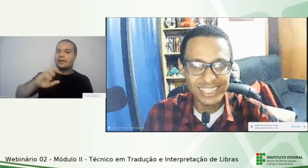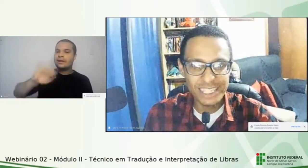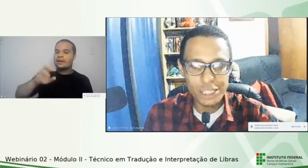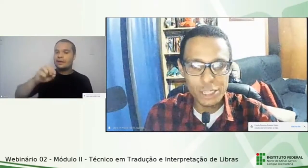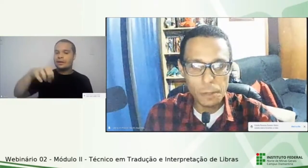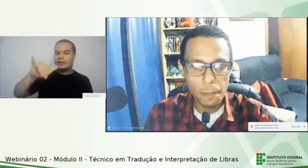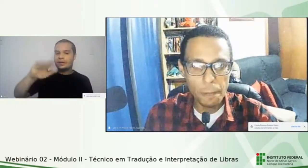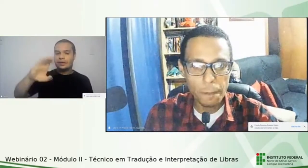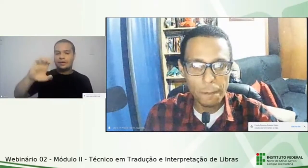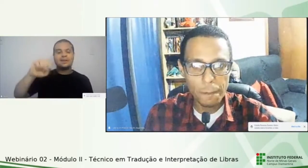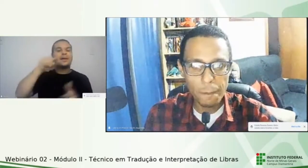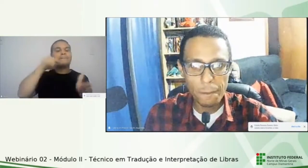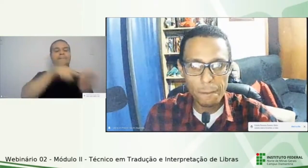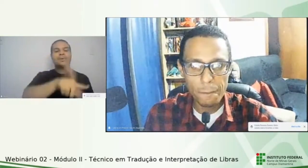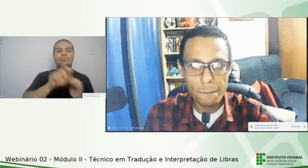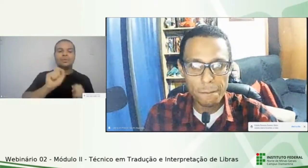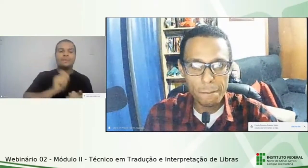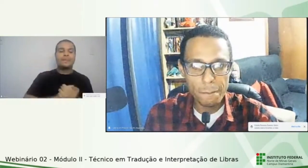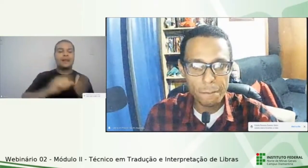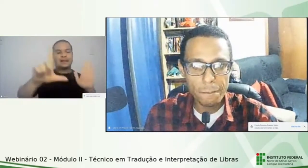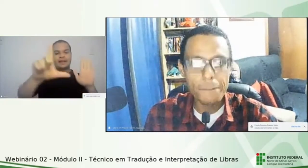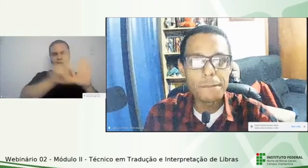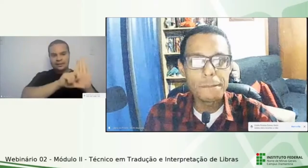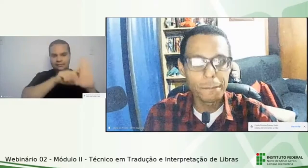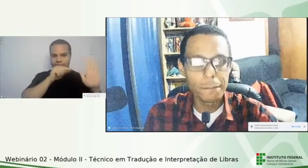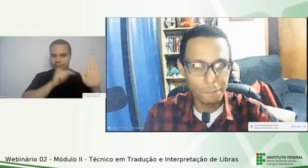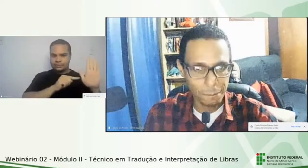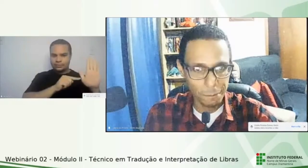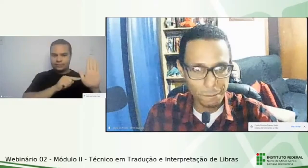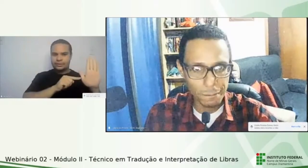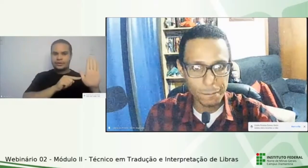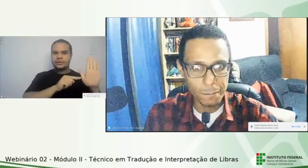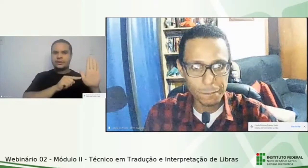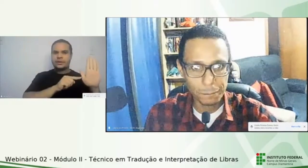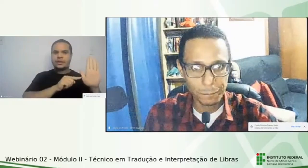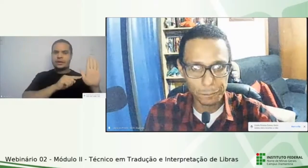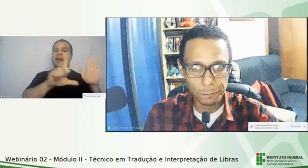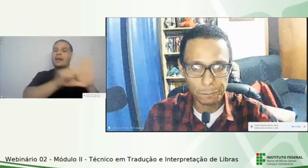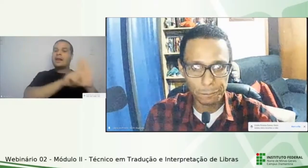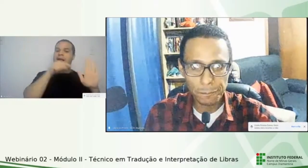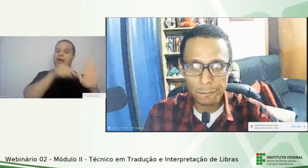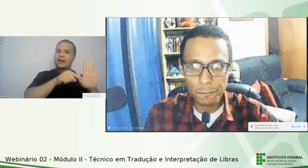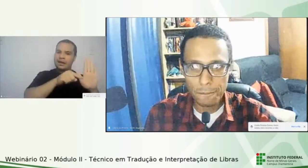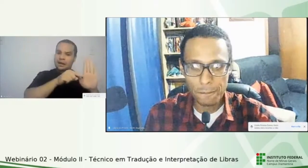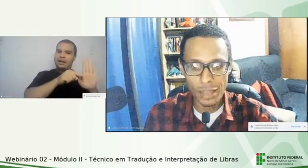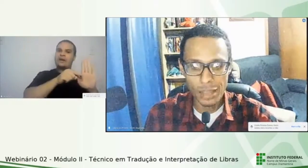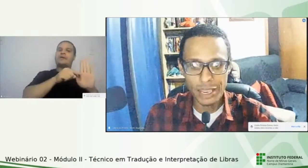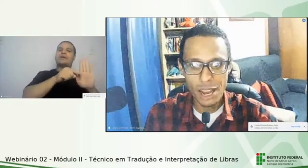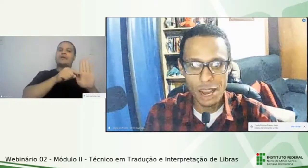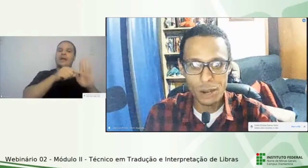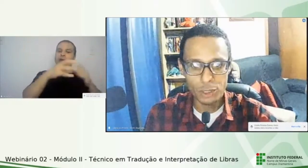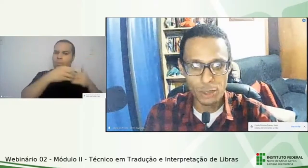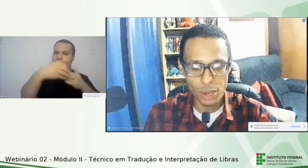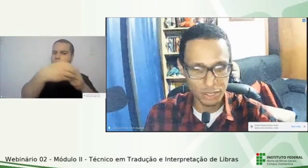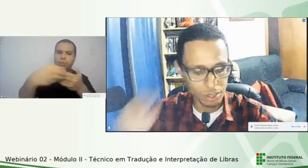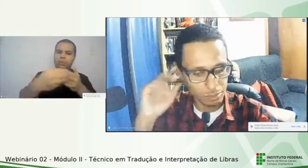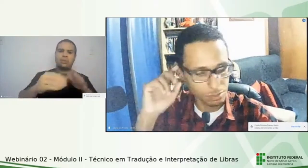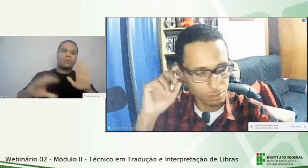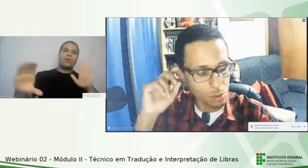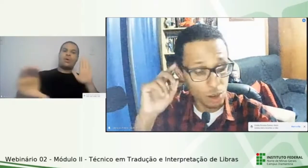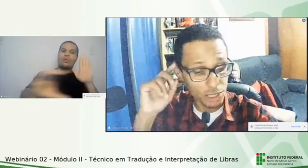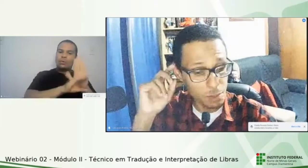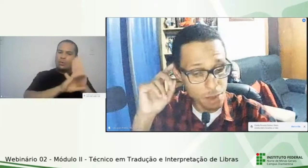se existe uma lei que regulamenta o código de ética do profissional intérprete. Legal,